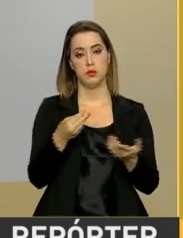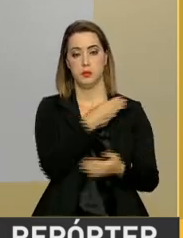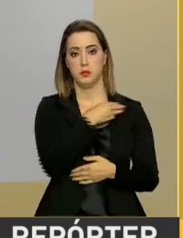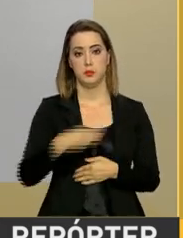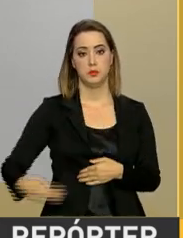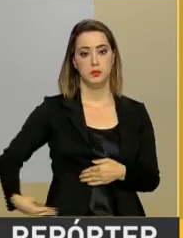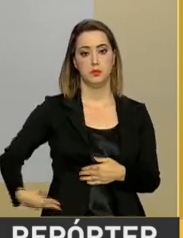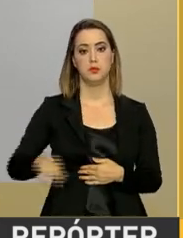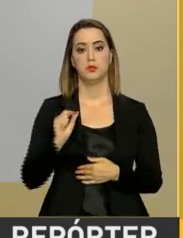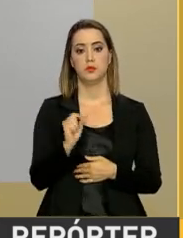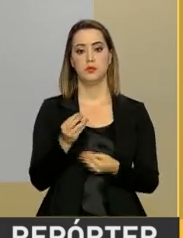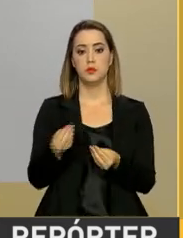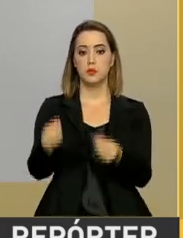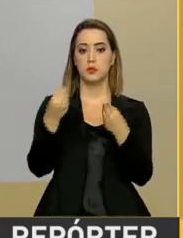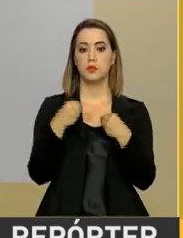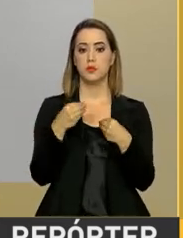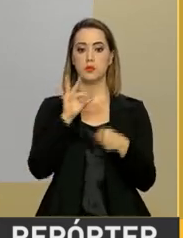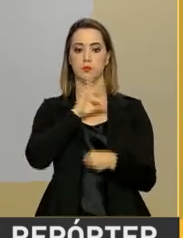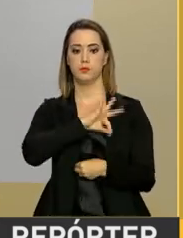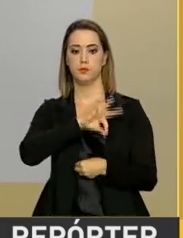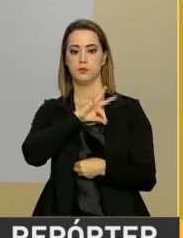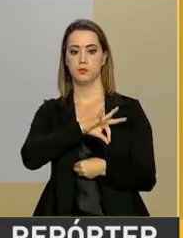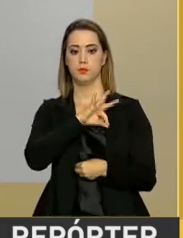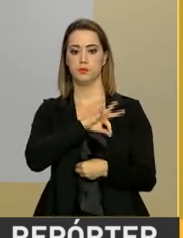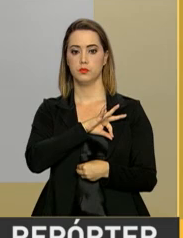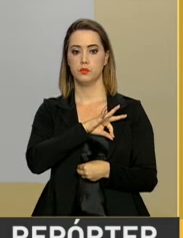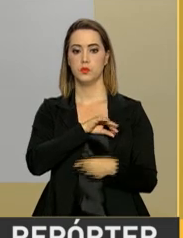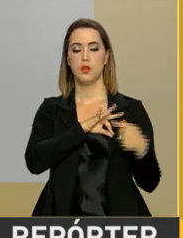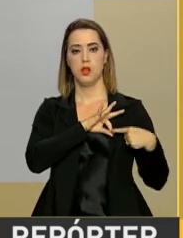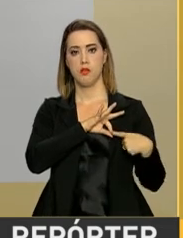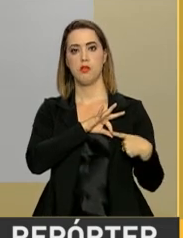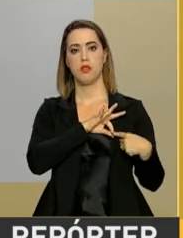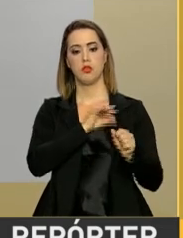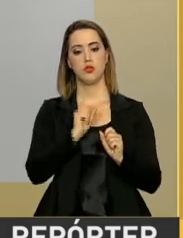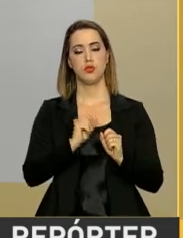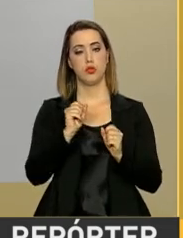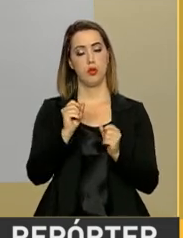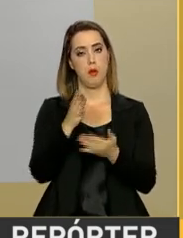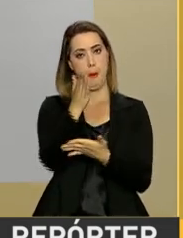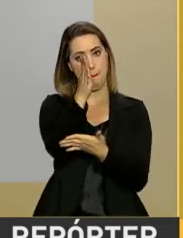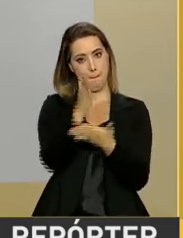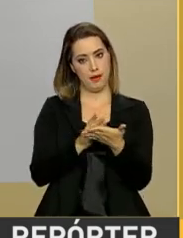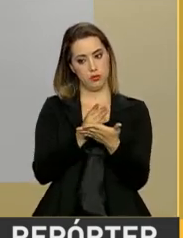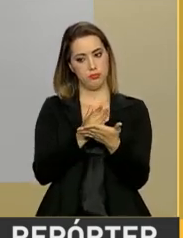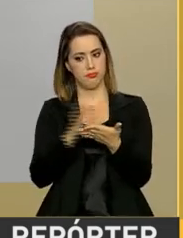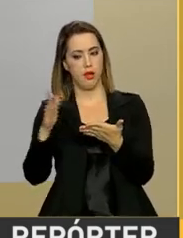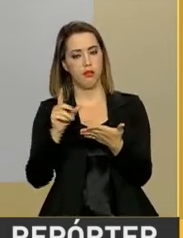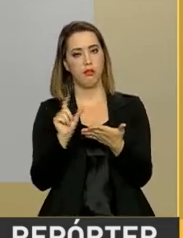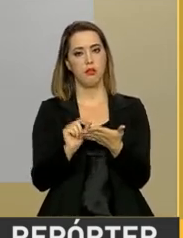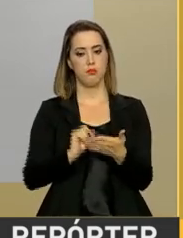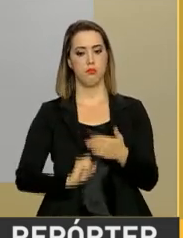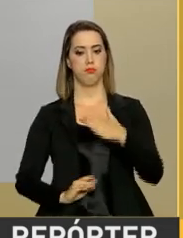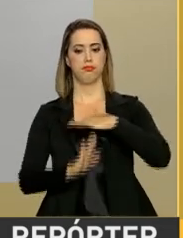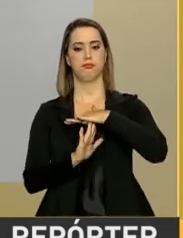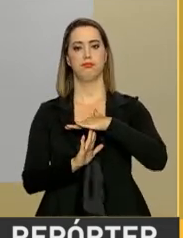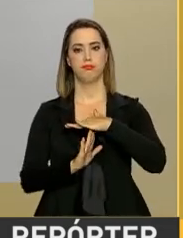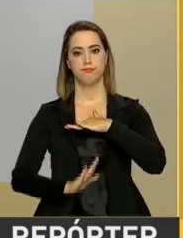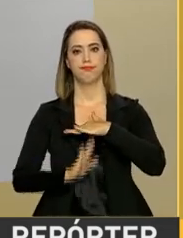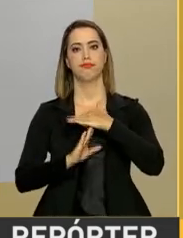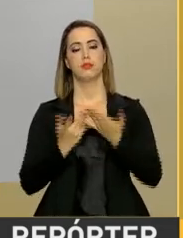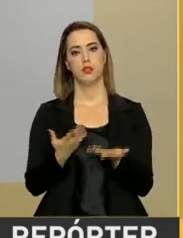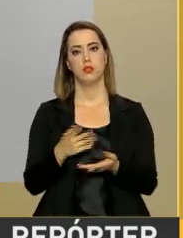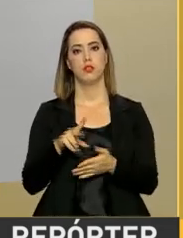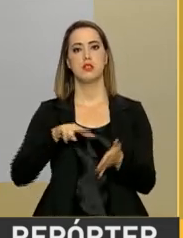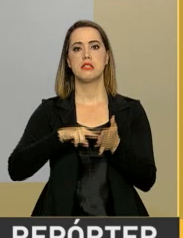ministro me dá direito a um provento. Deste provento, eu vou abrir mão da parte que ultrapassar o teto.